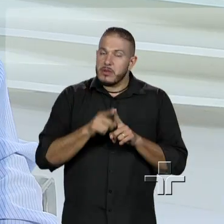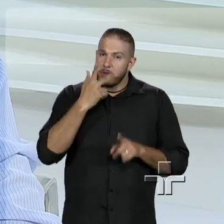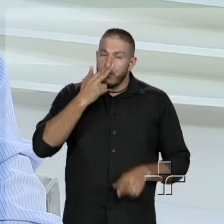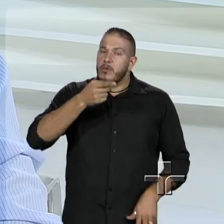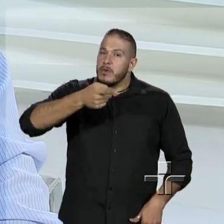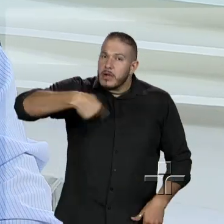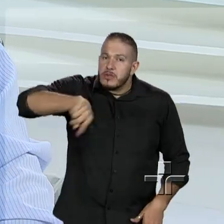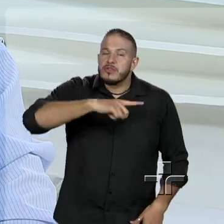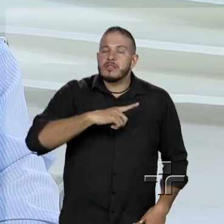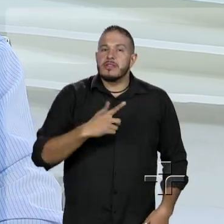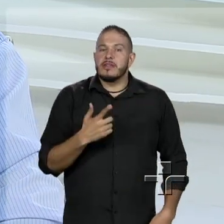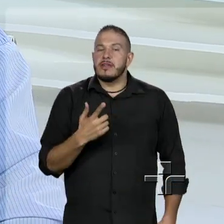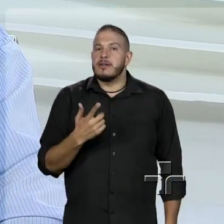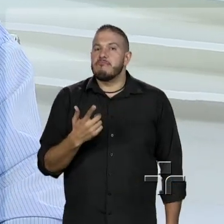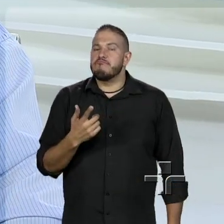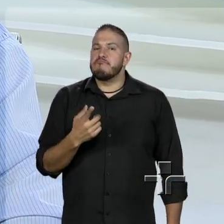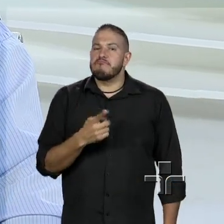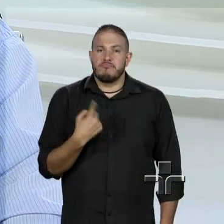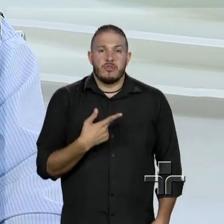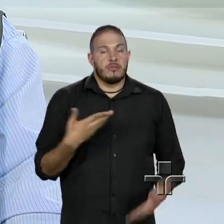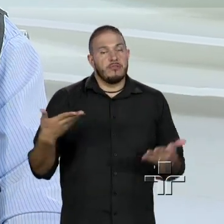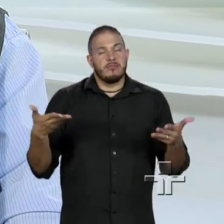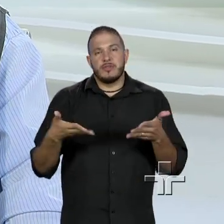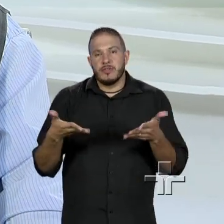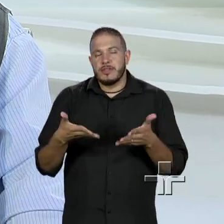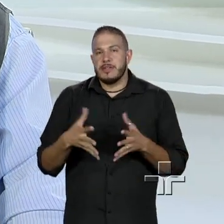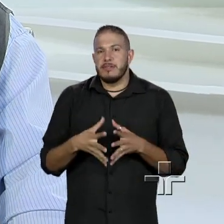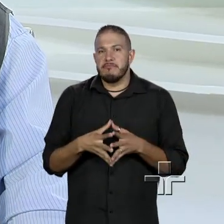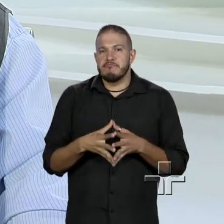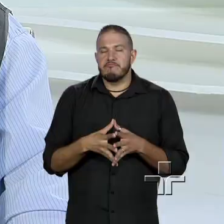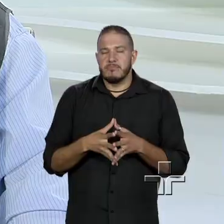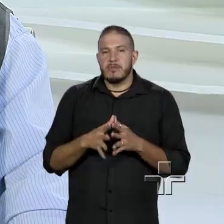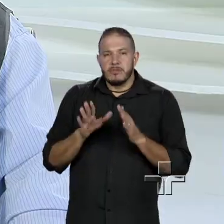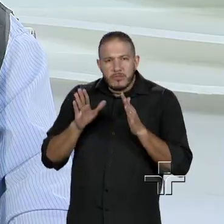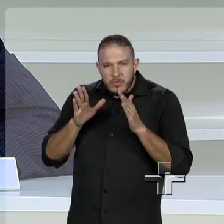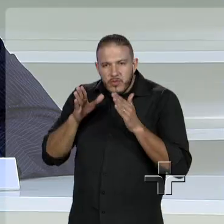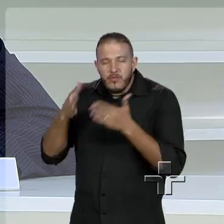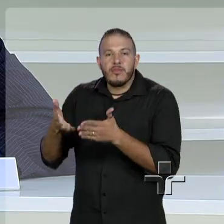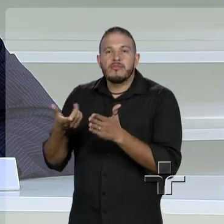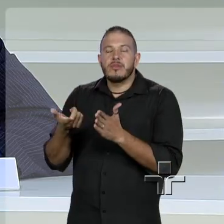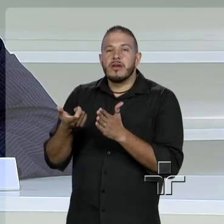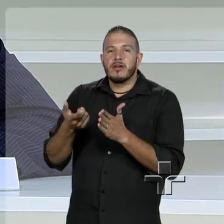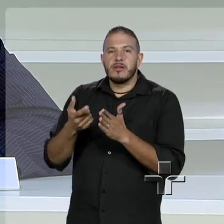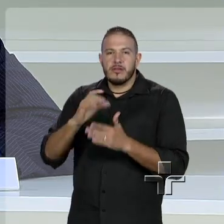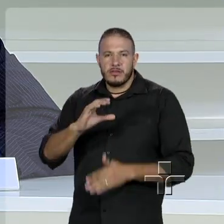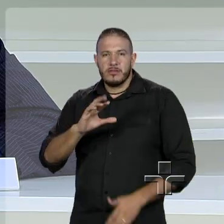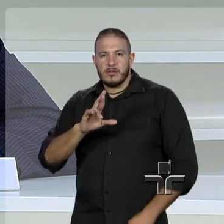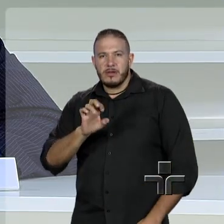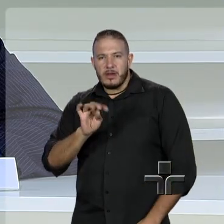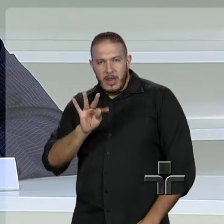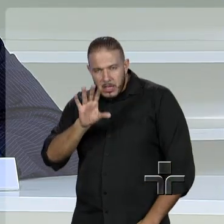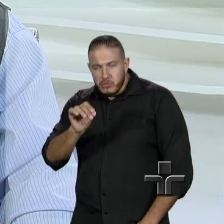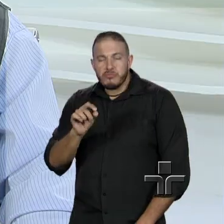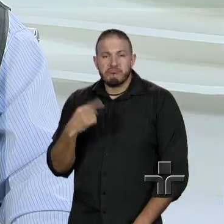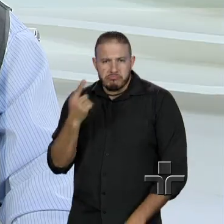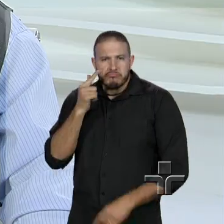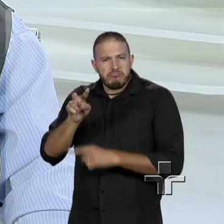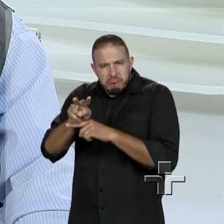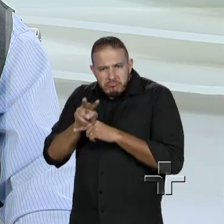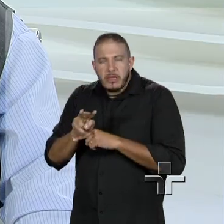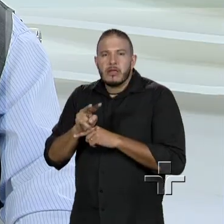estamos no campo do crédito, eu acho que nós estamos com grandes avanços ainda